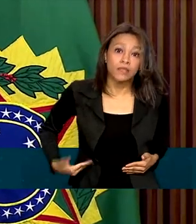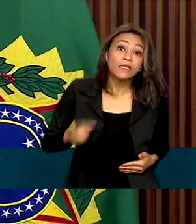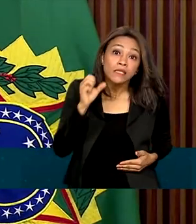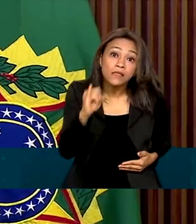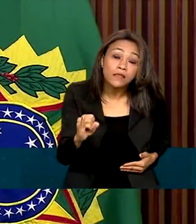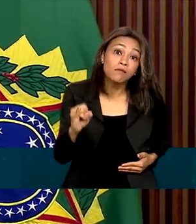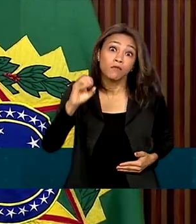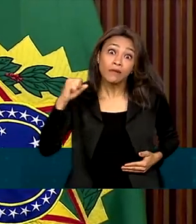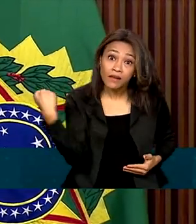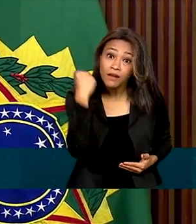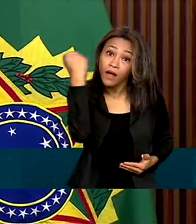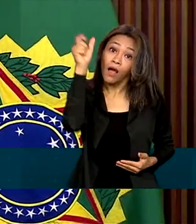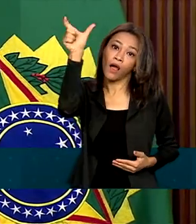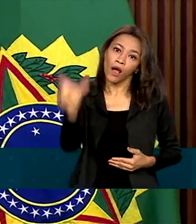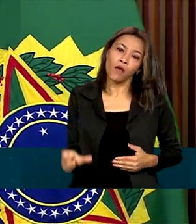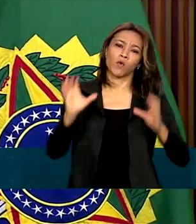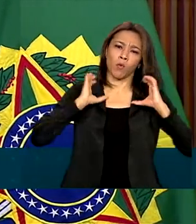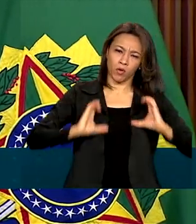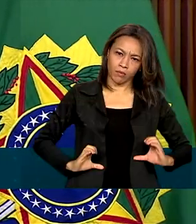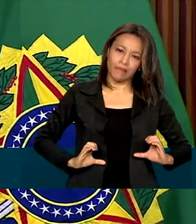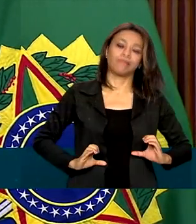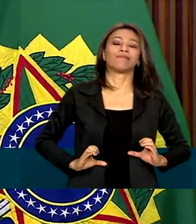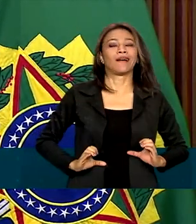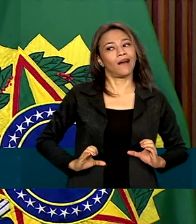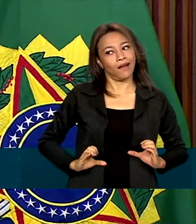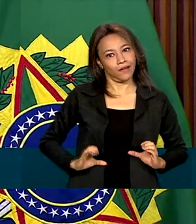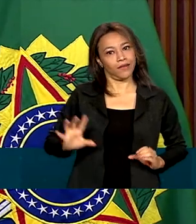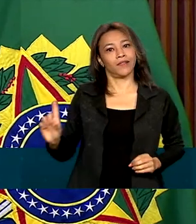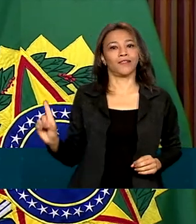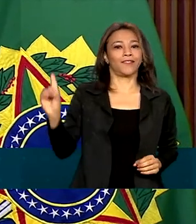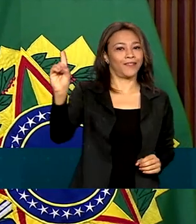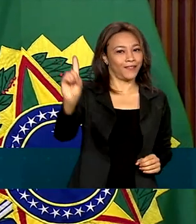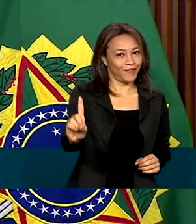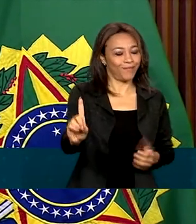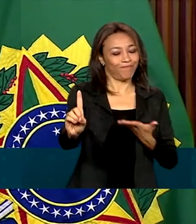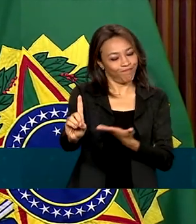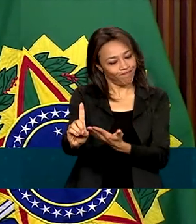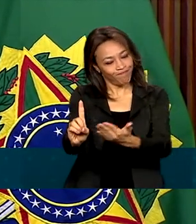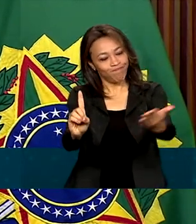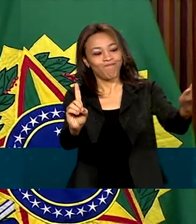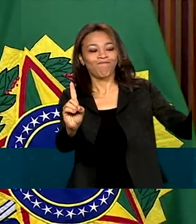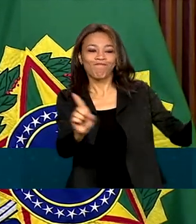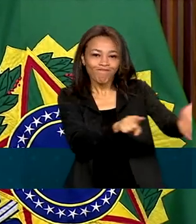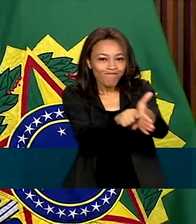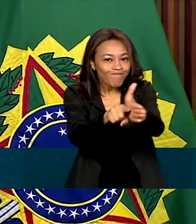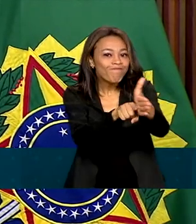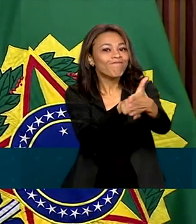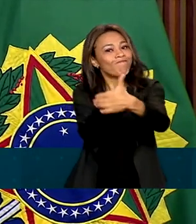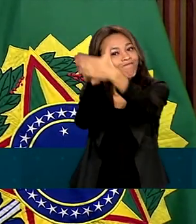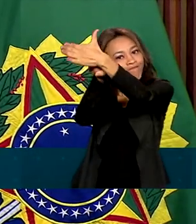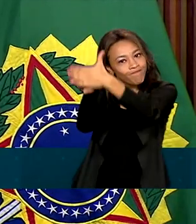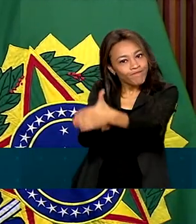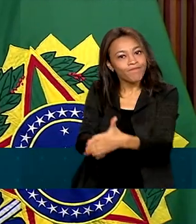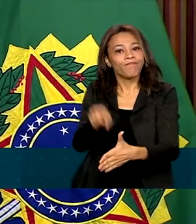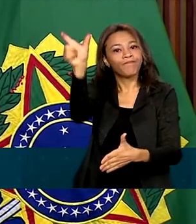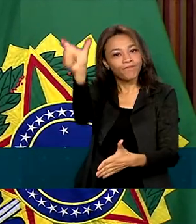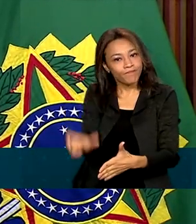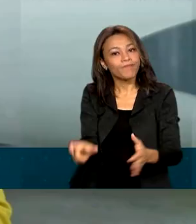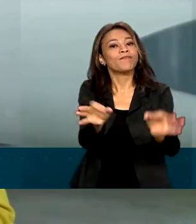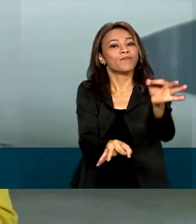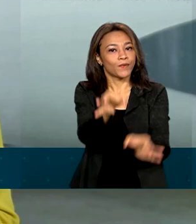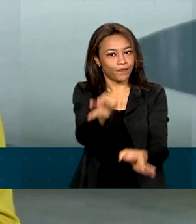cometeu algo grave, a pessoa terá que se colocar diante das investigações e da própria